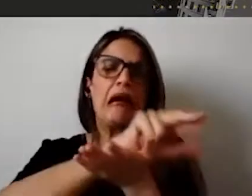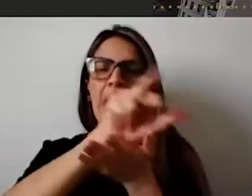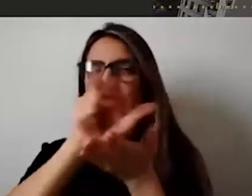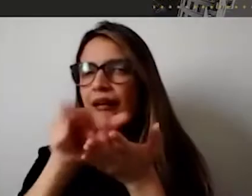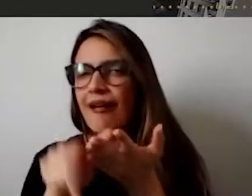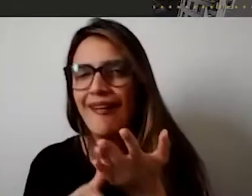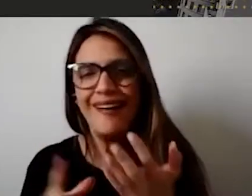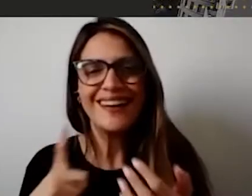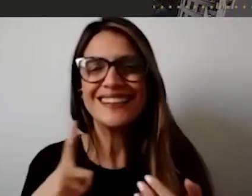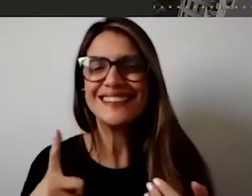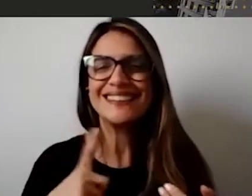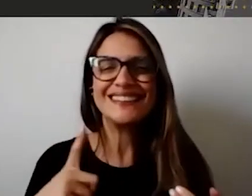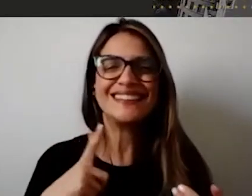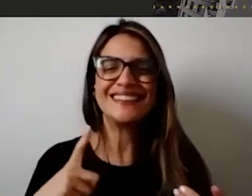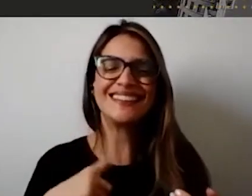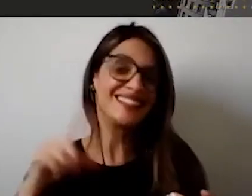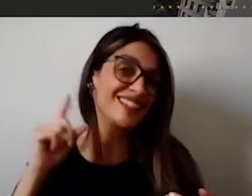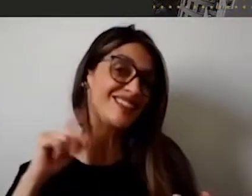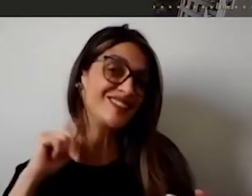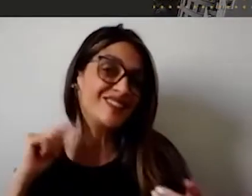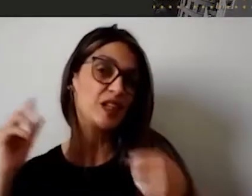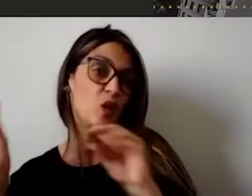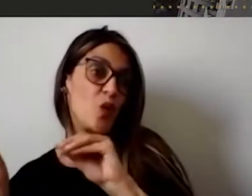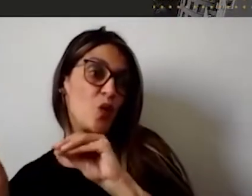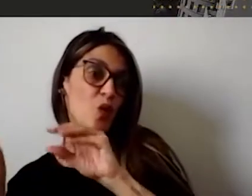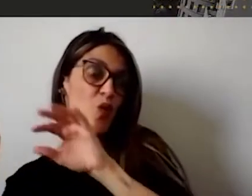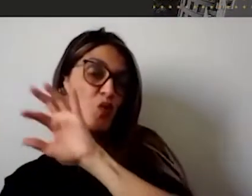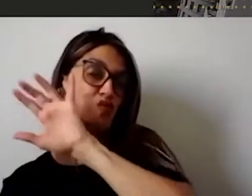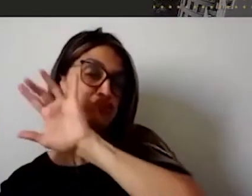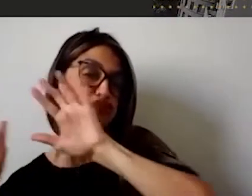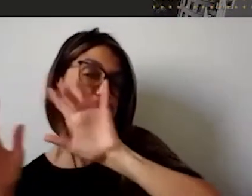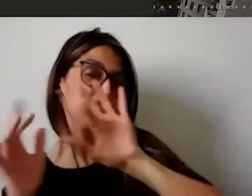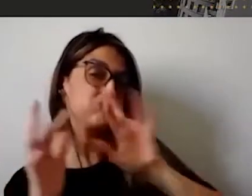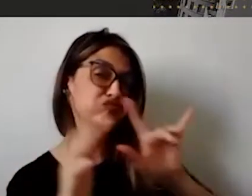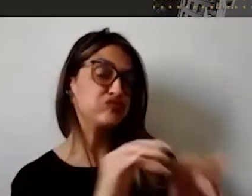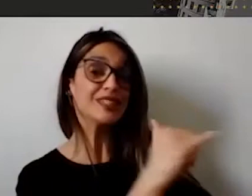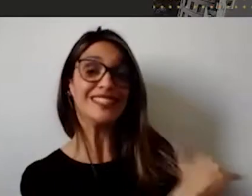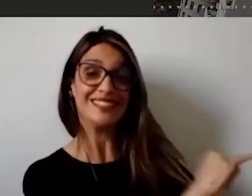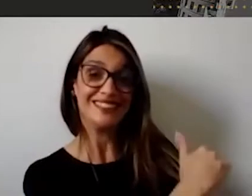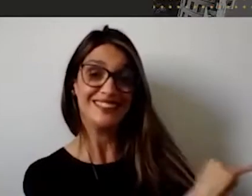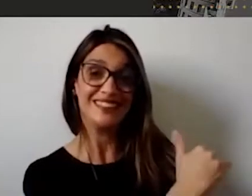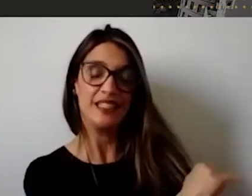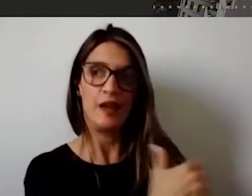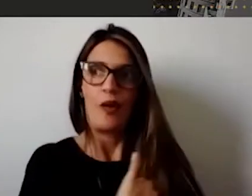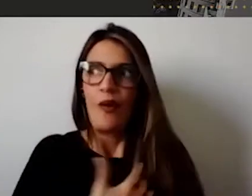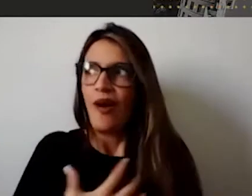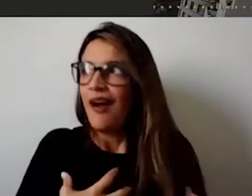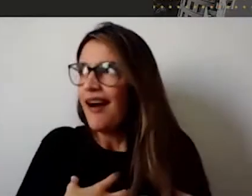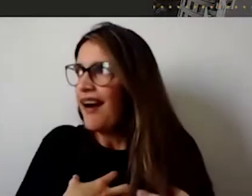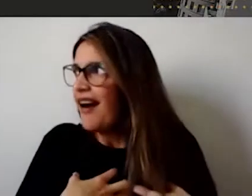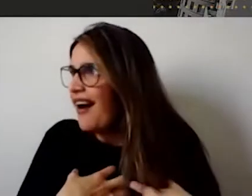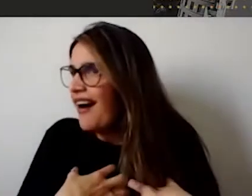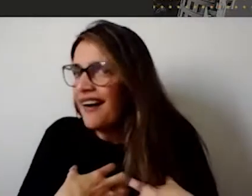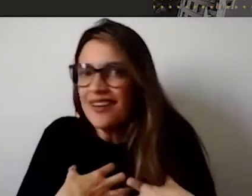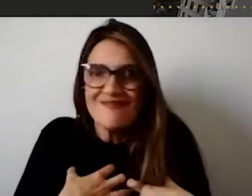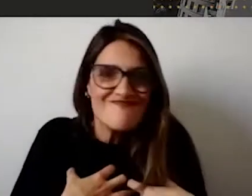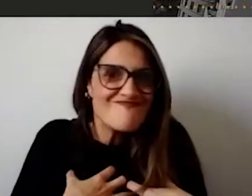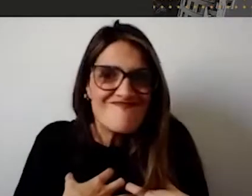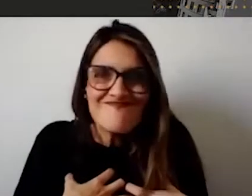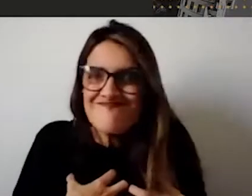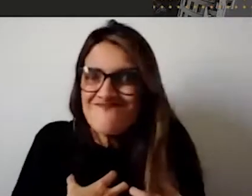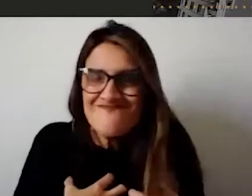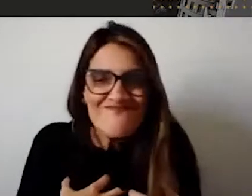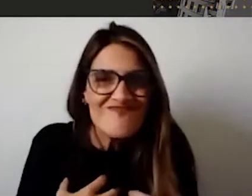do norte de Minas para o Rio. E eu acho que isso impregnou a minha alma, e quem sabe